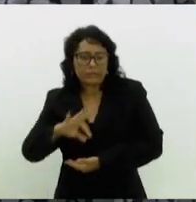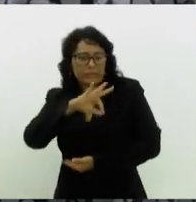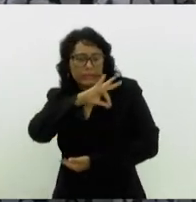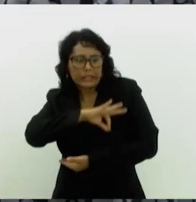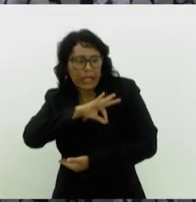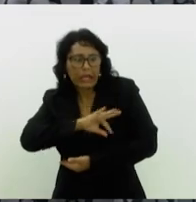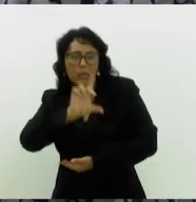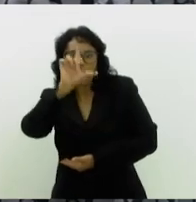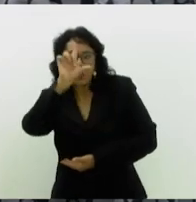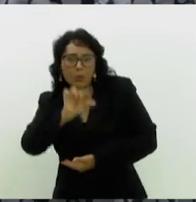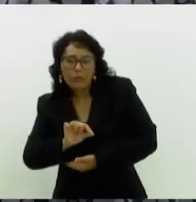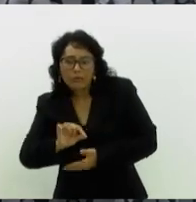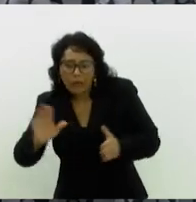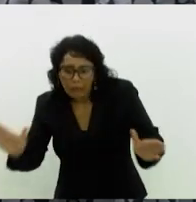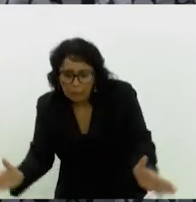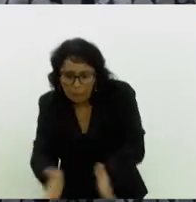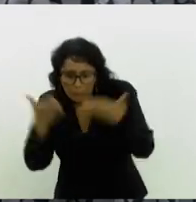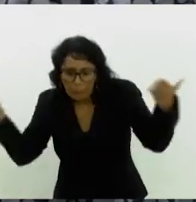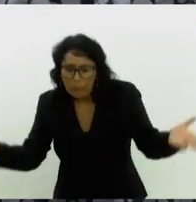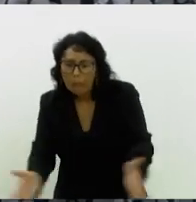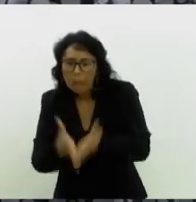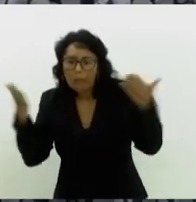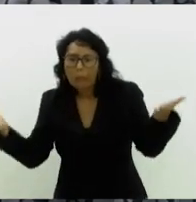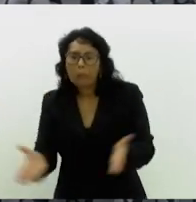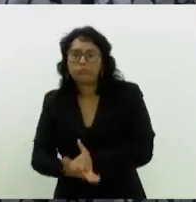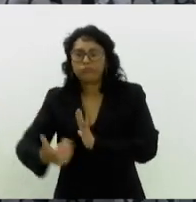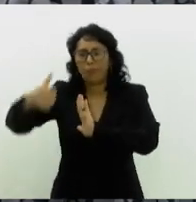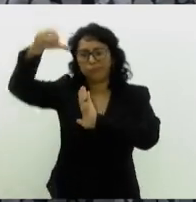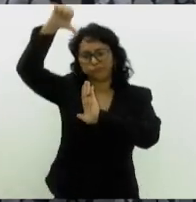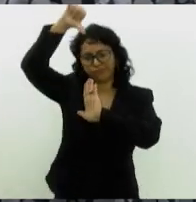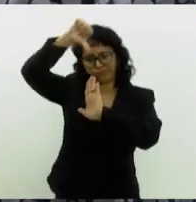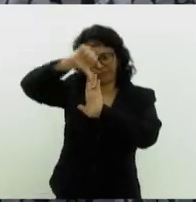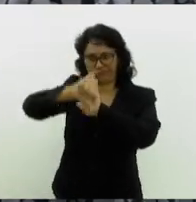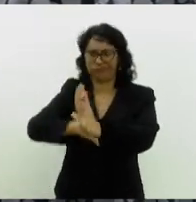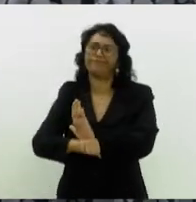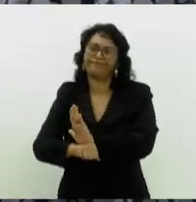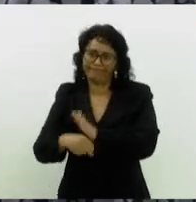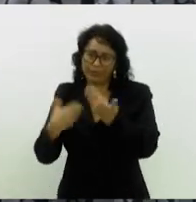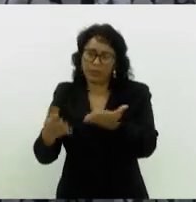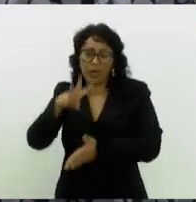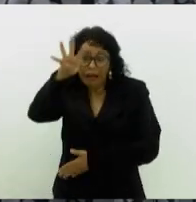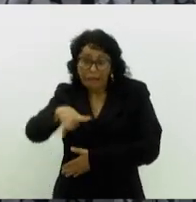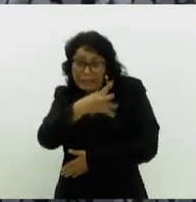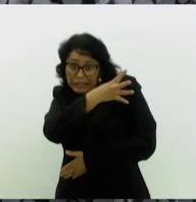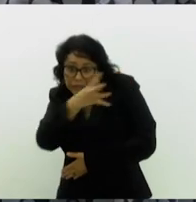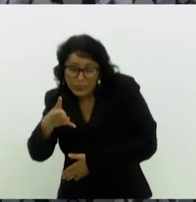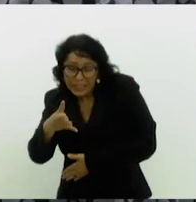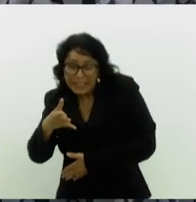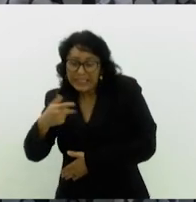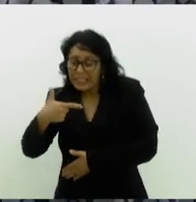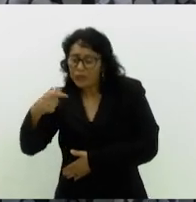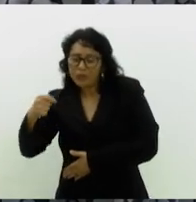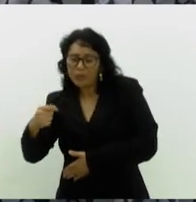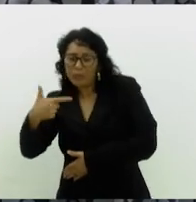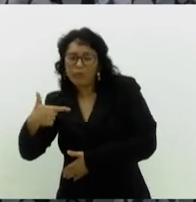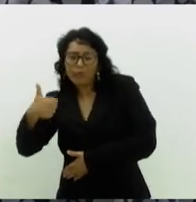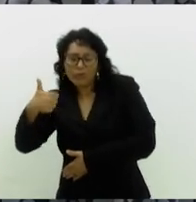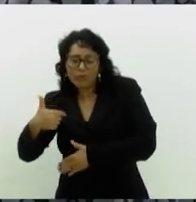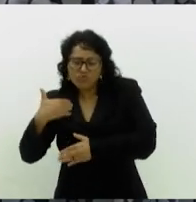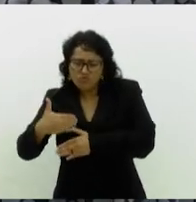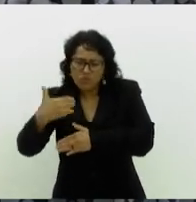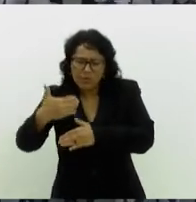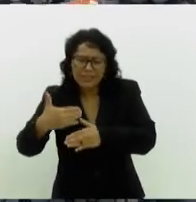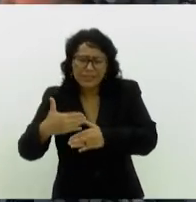poder de compra essa casa aprovou um calendário em 2021 ele começou a ser seguido só que o governador